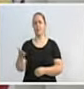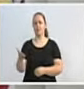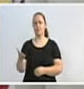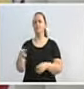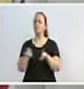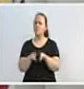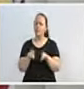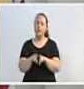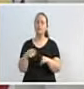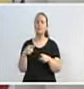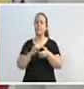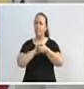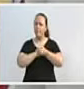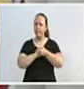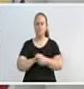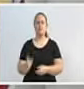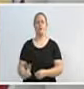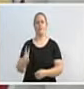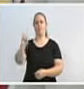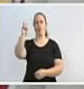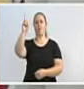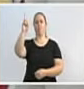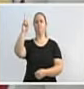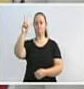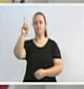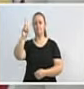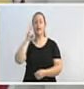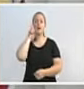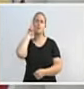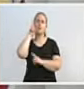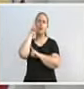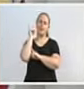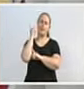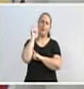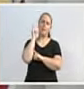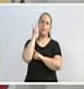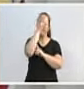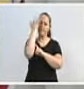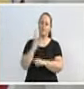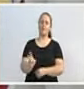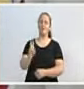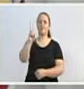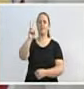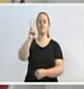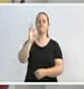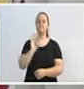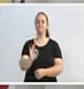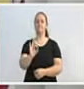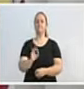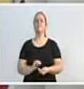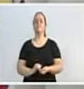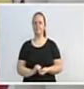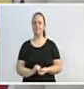pela vitória. Né, eu acho que a vitória, a história é contada pelos vencedores. Né, e Napoleão, nós sabemos que tanto